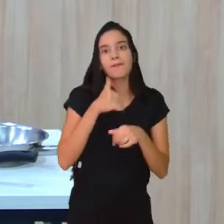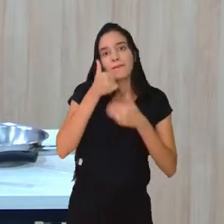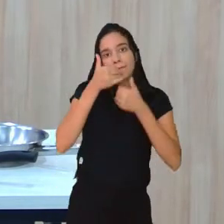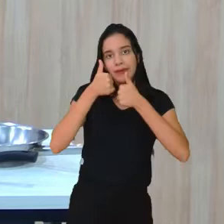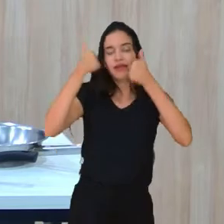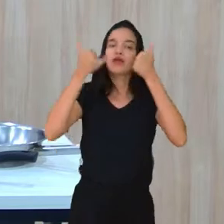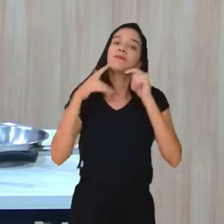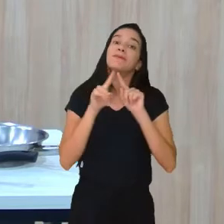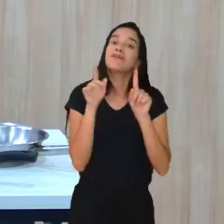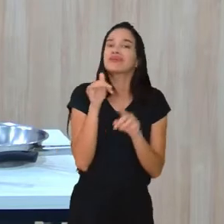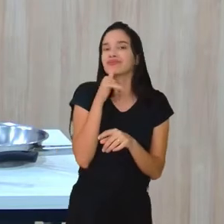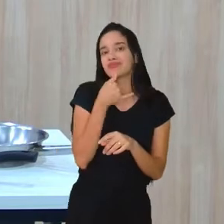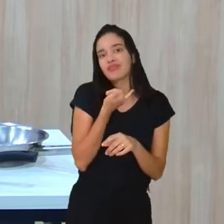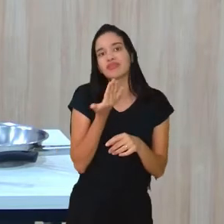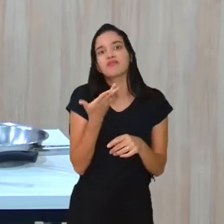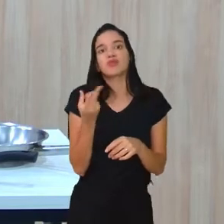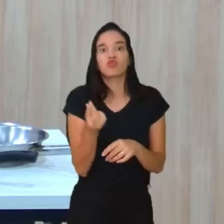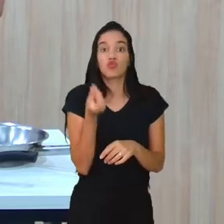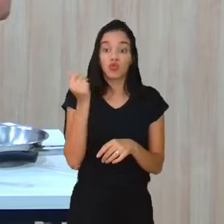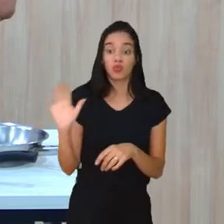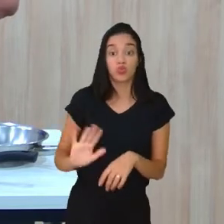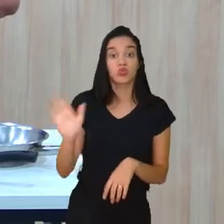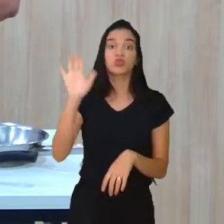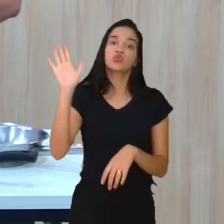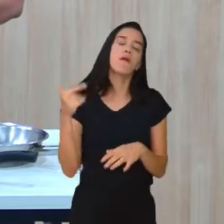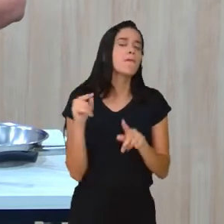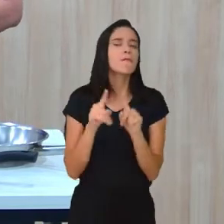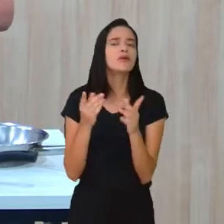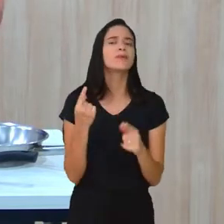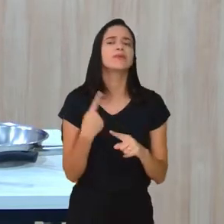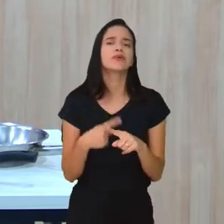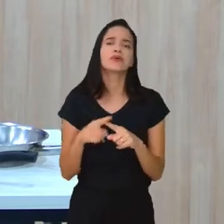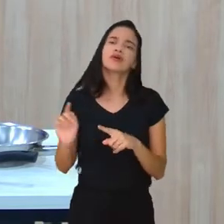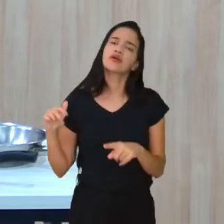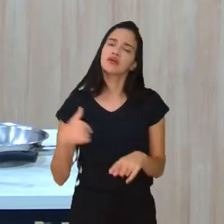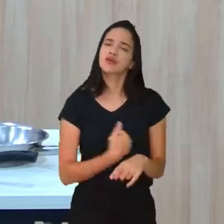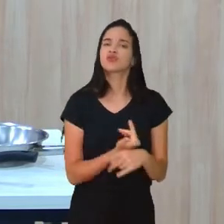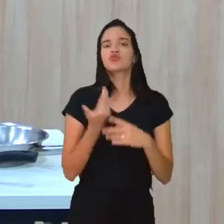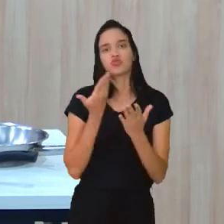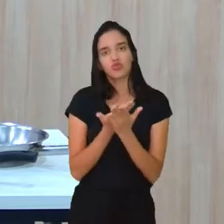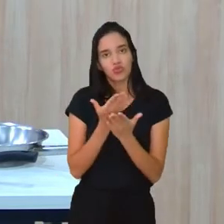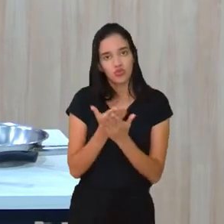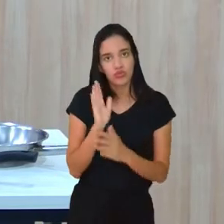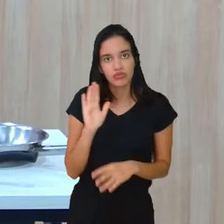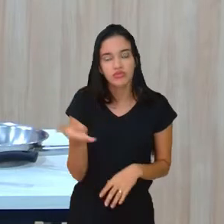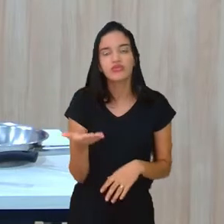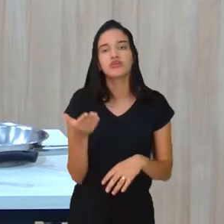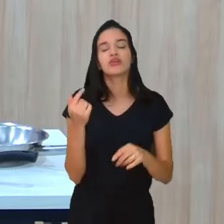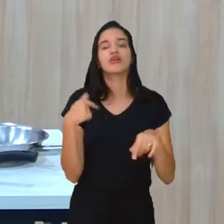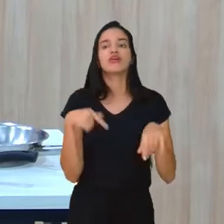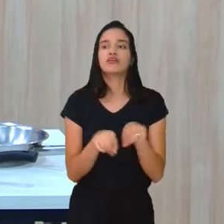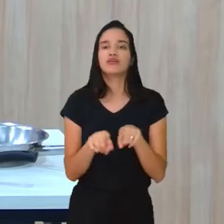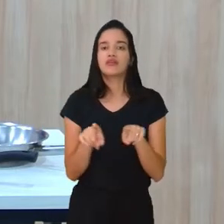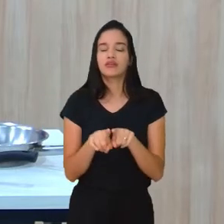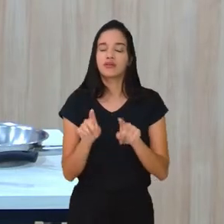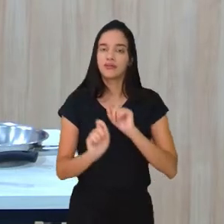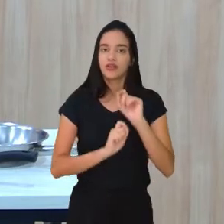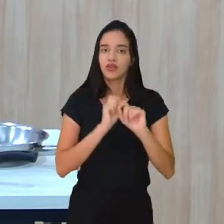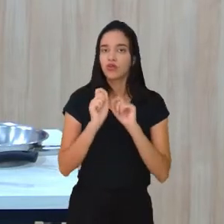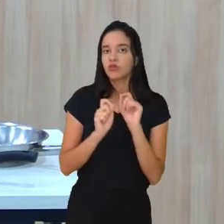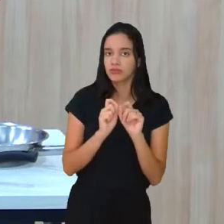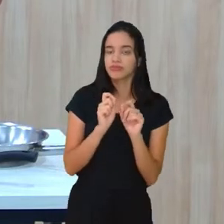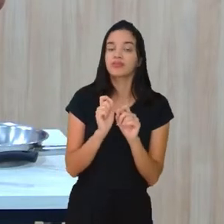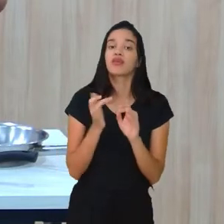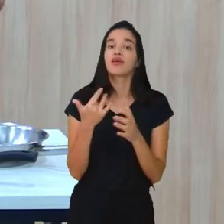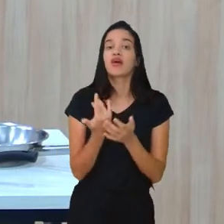infelizmente ainda com preço muito alto, mas por quê? Nós já estudamos isso, né? A questão aí da questão